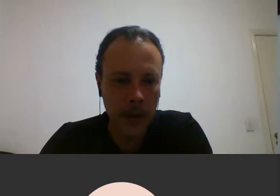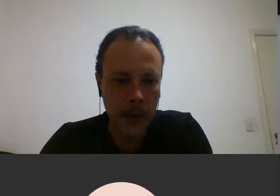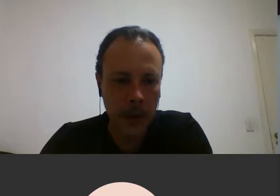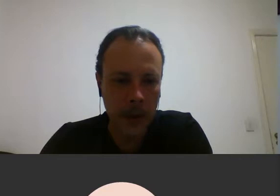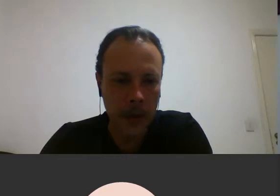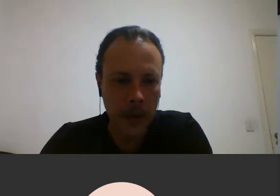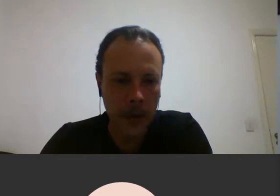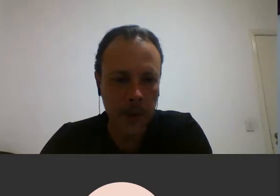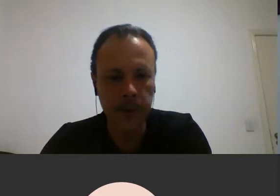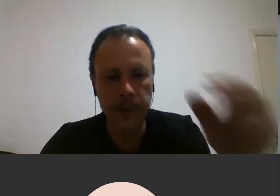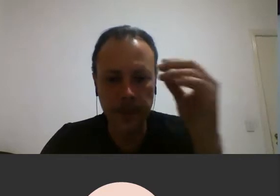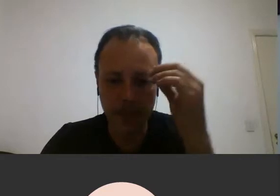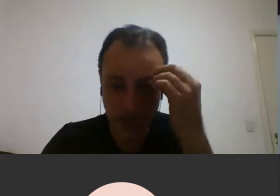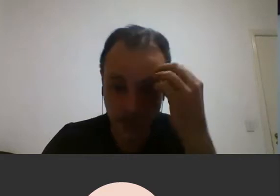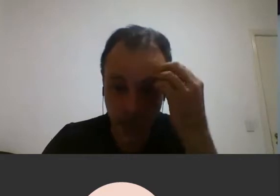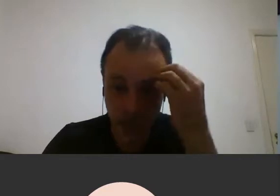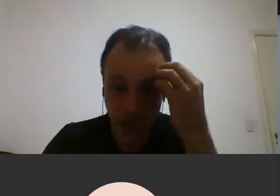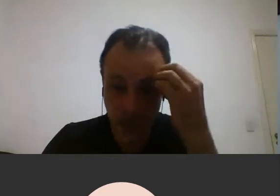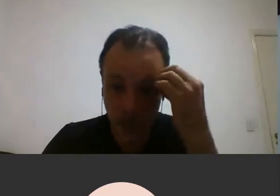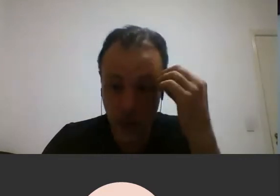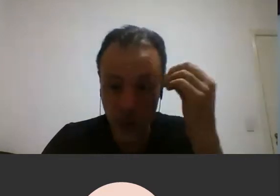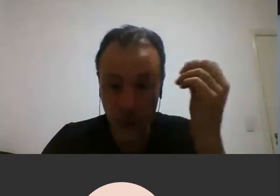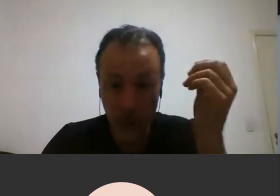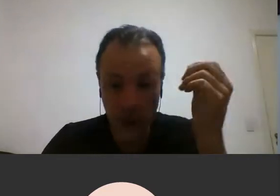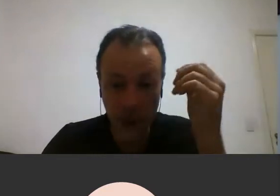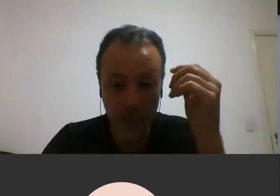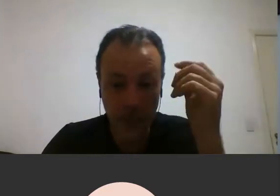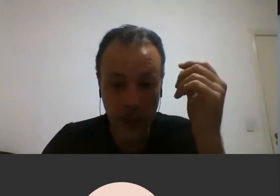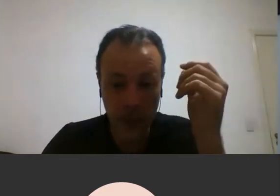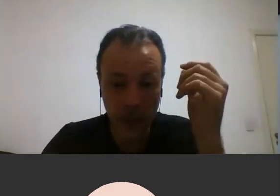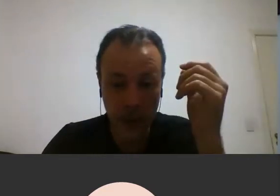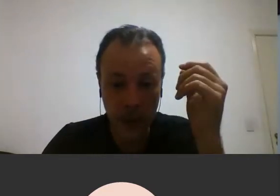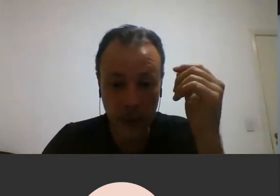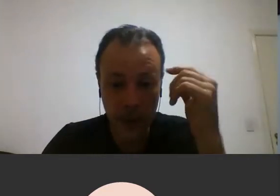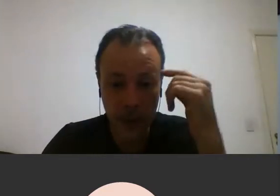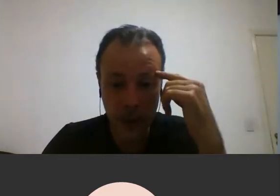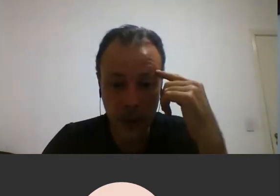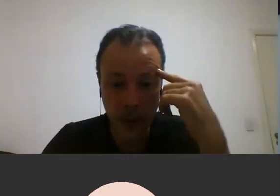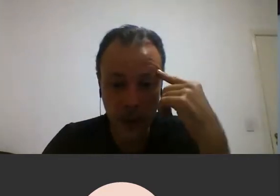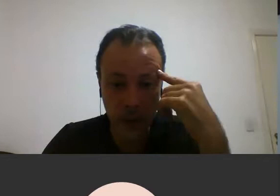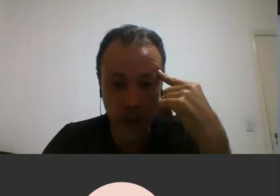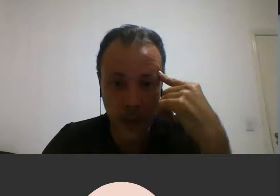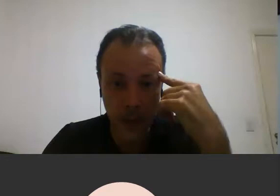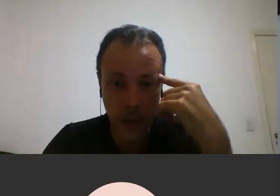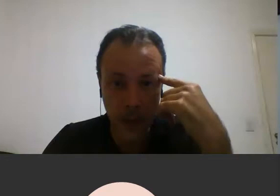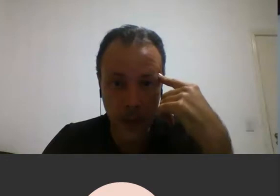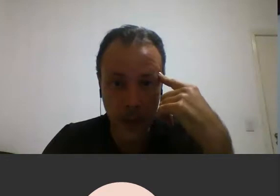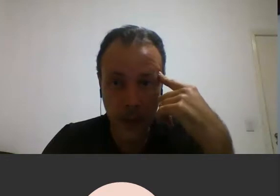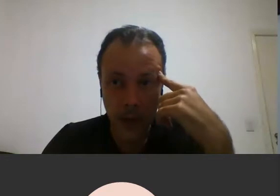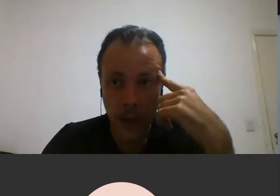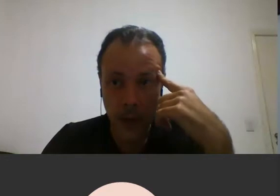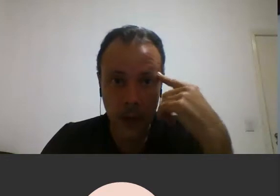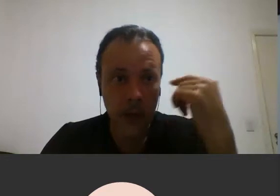Eu perdi o material aqui. Estou com muita tela aberta, cara. Deixa eu fechar alguma coisa